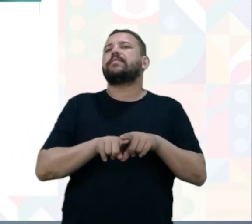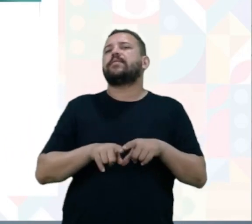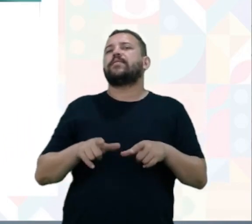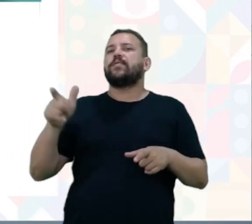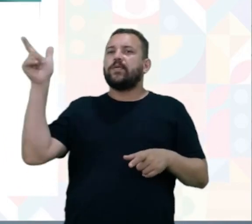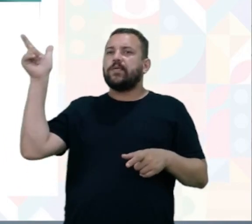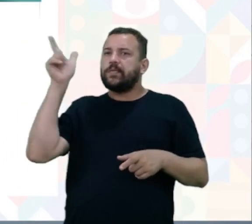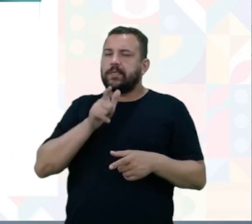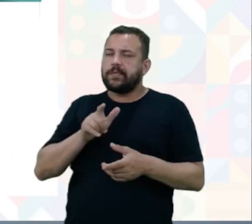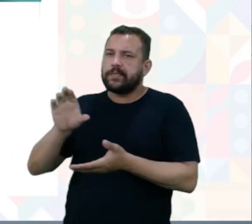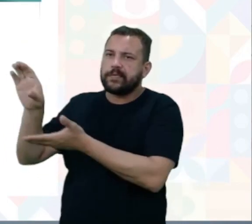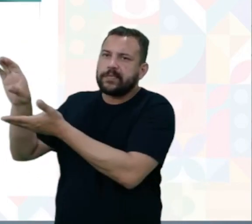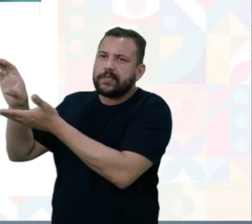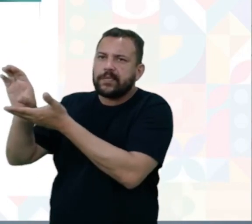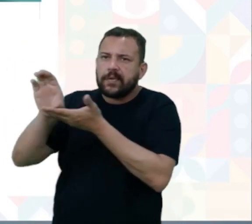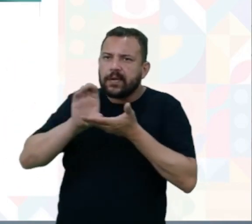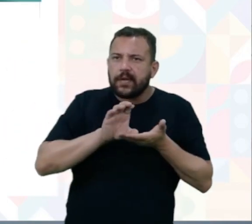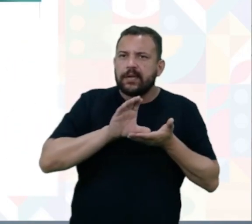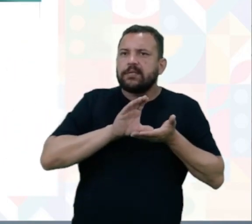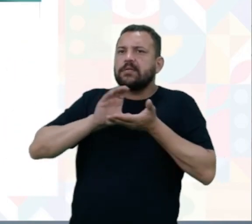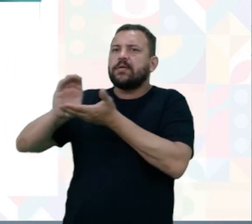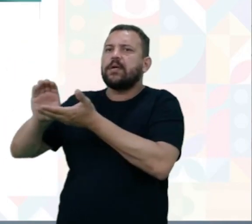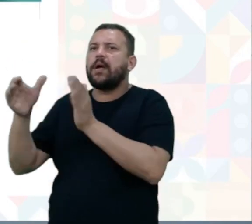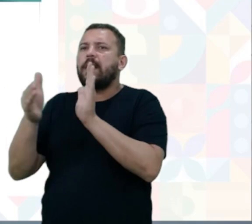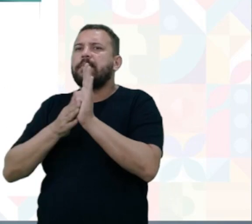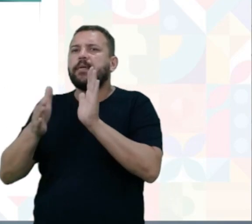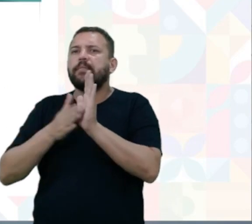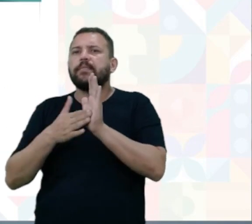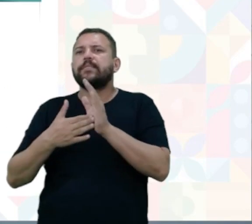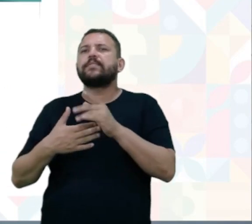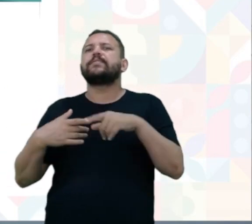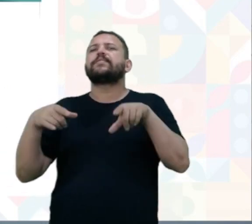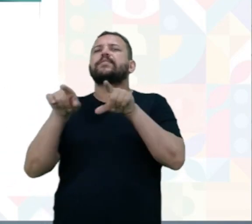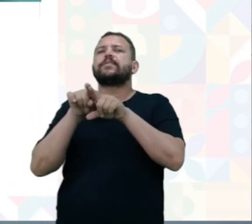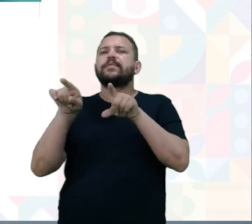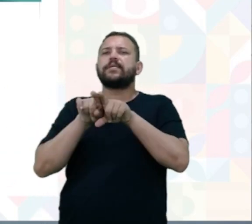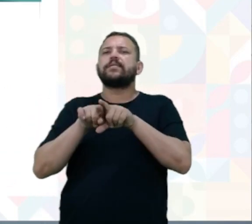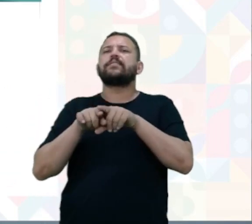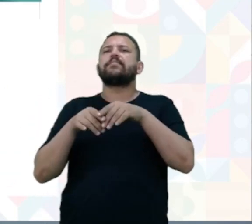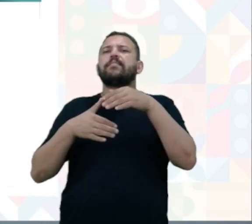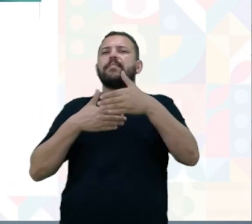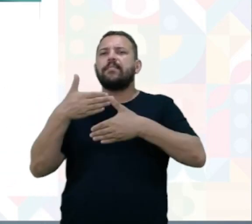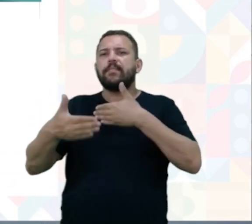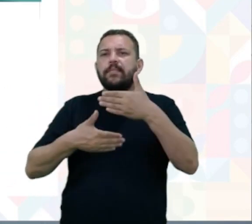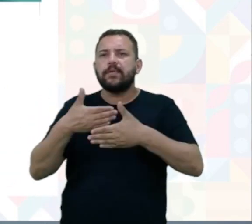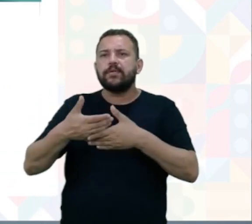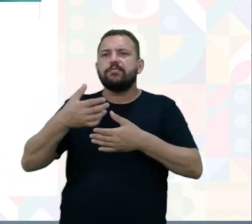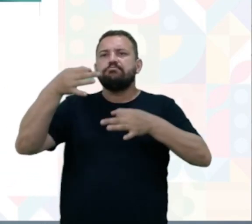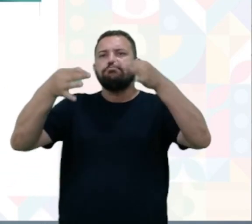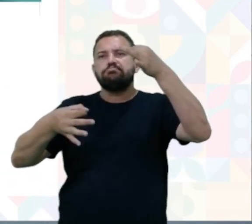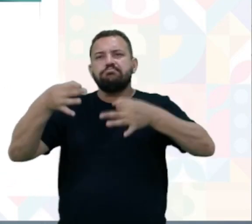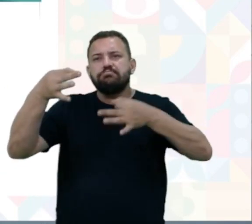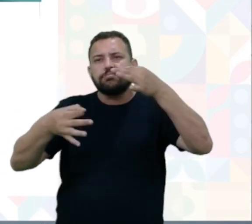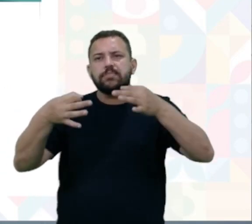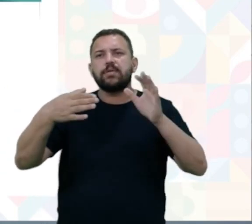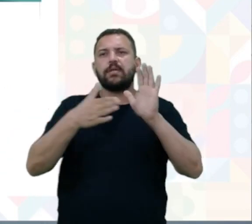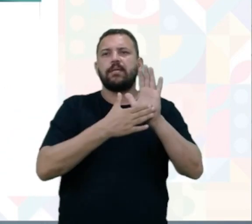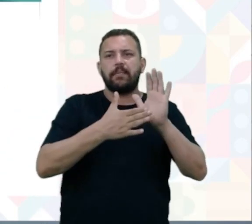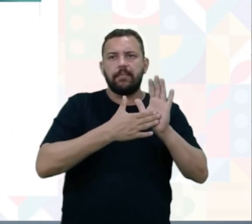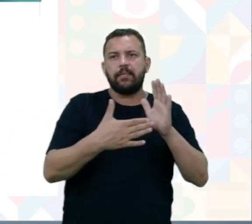dos envelopes com as propostas, critérios e procedimentos de julgamento dessas